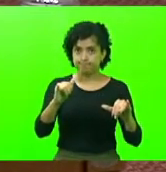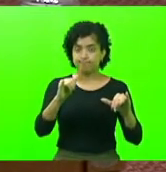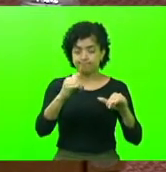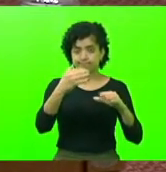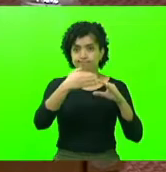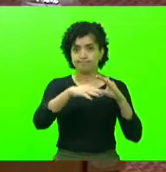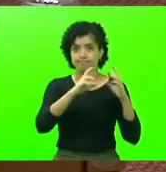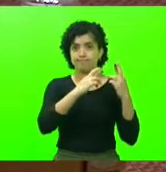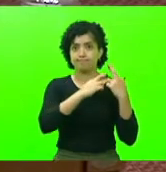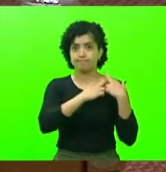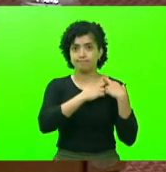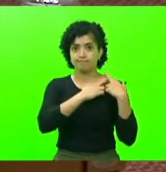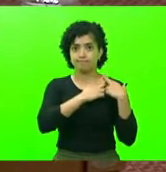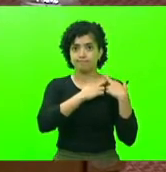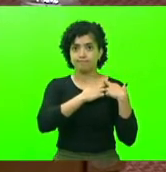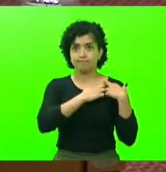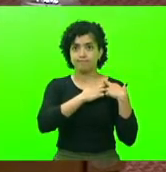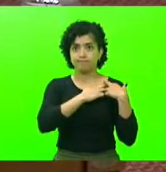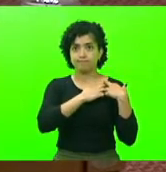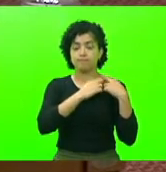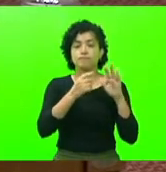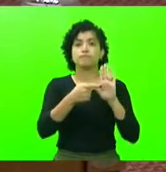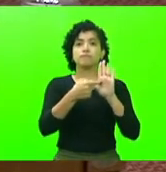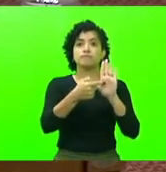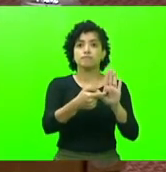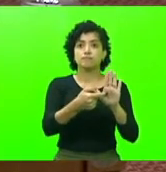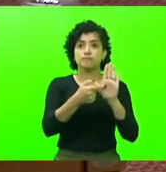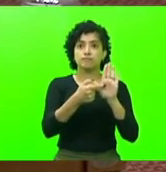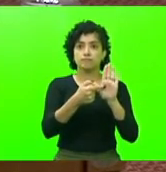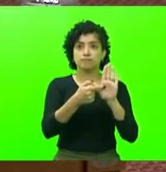aos destinatários as indicações números